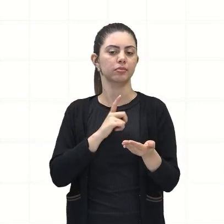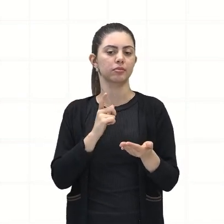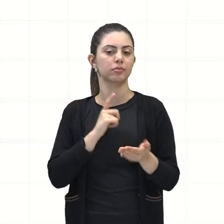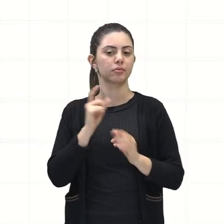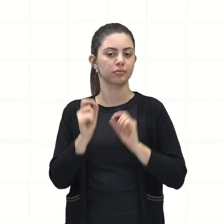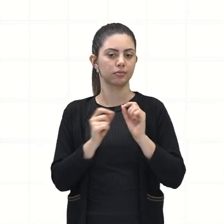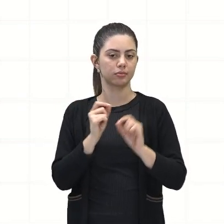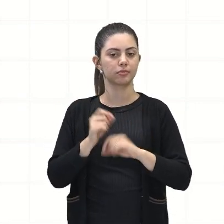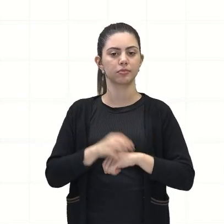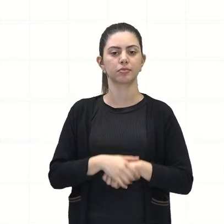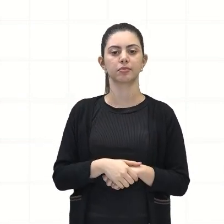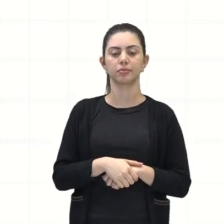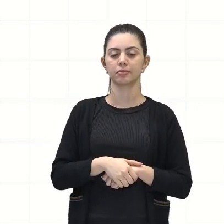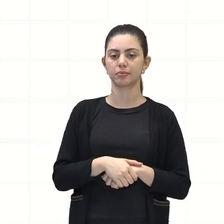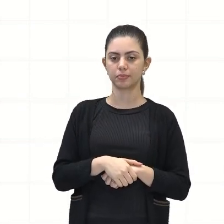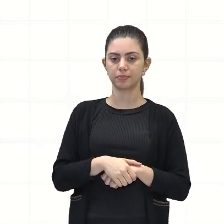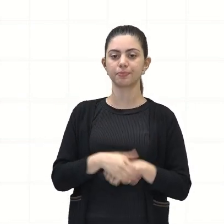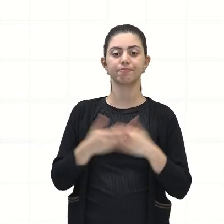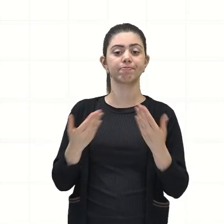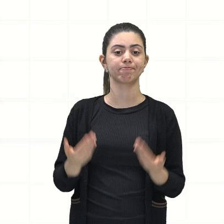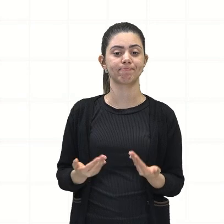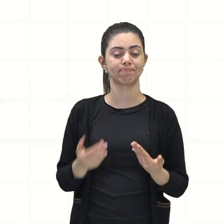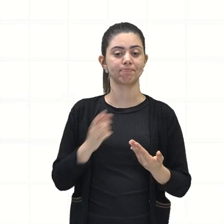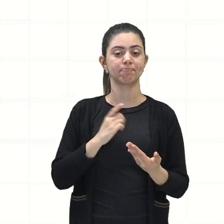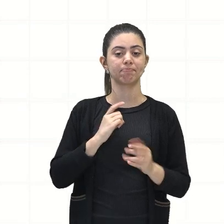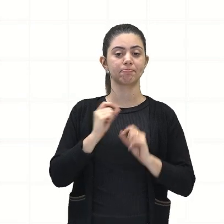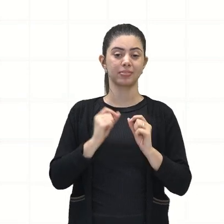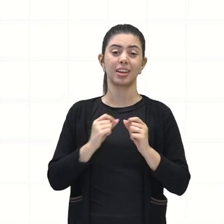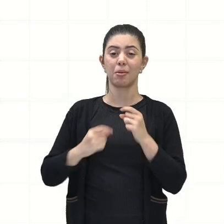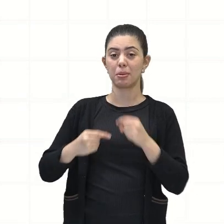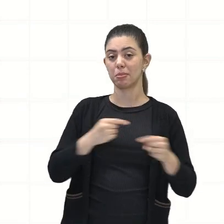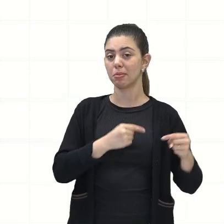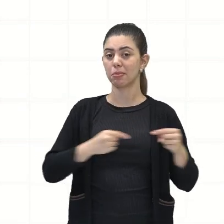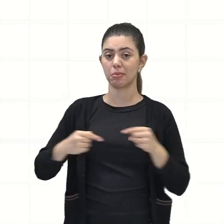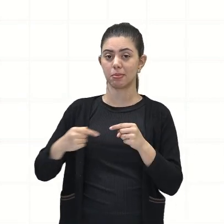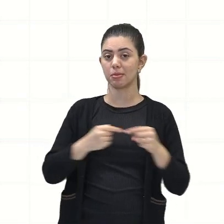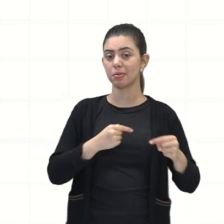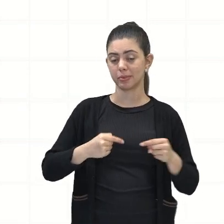um processo de conflito,